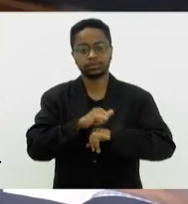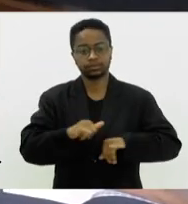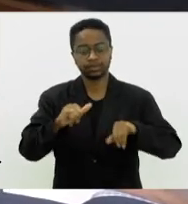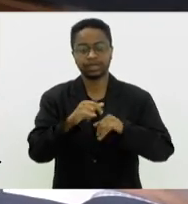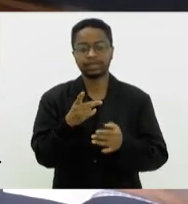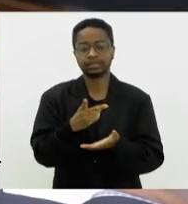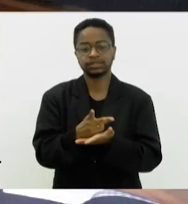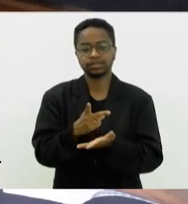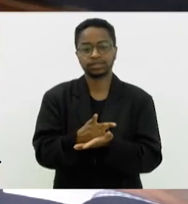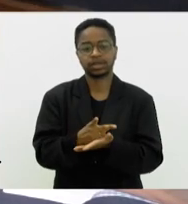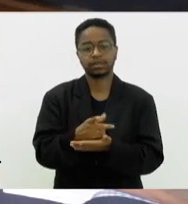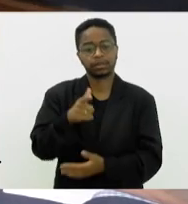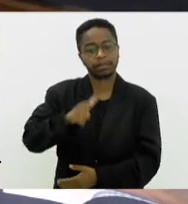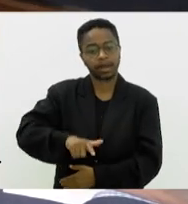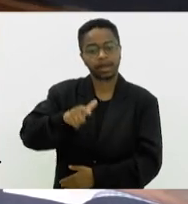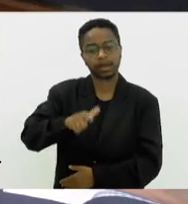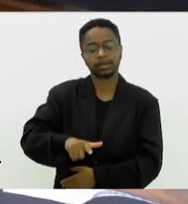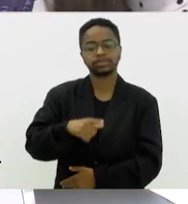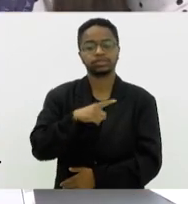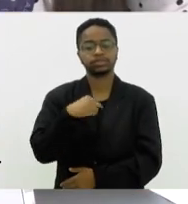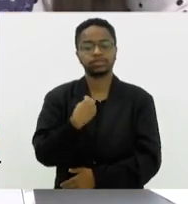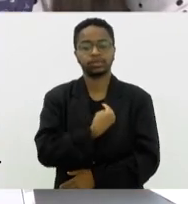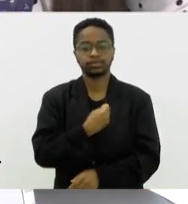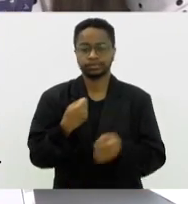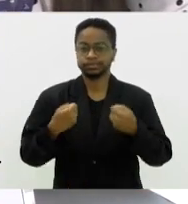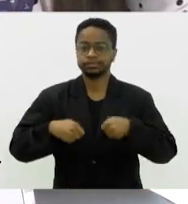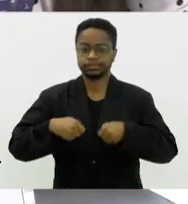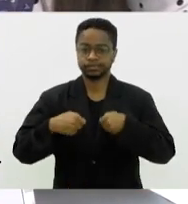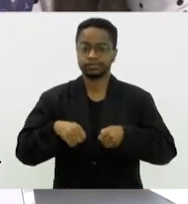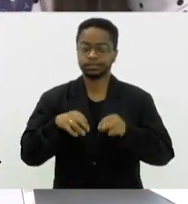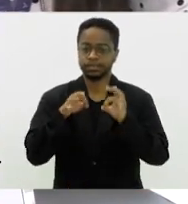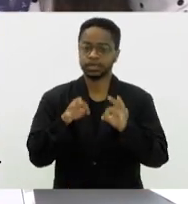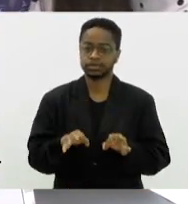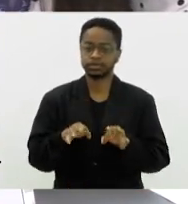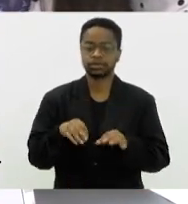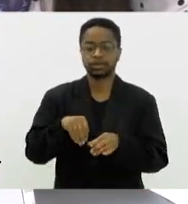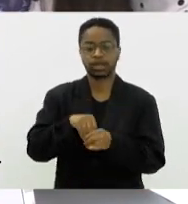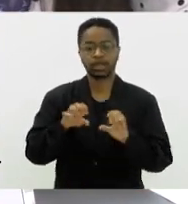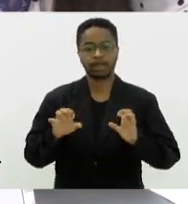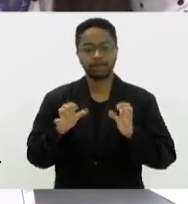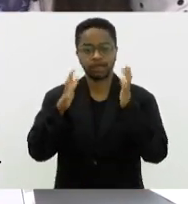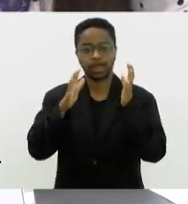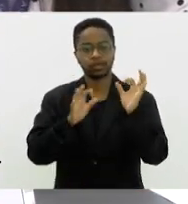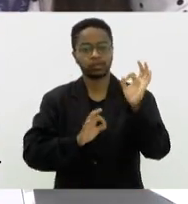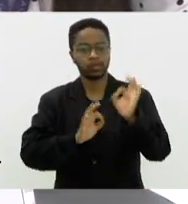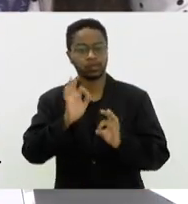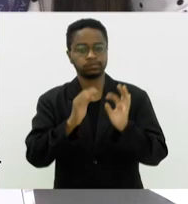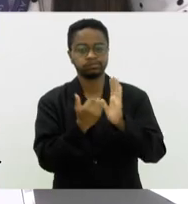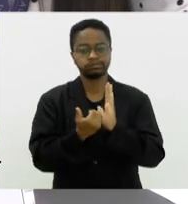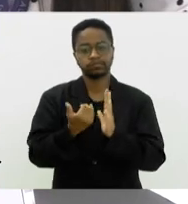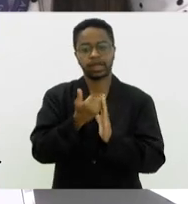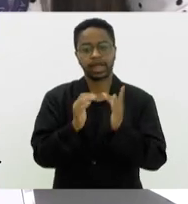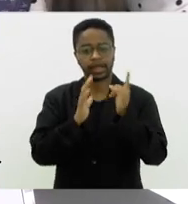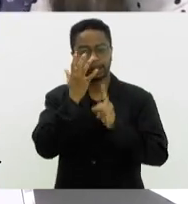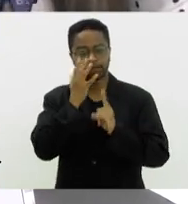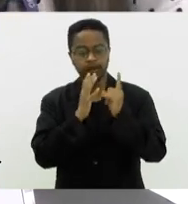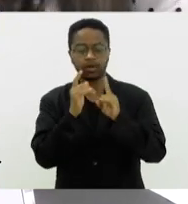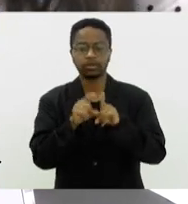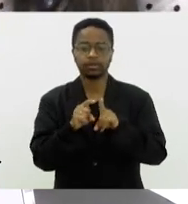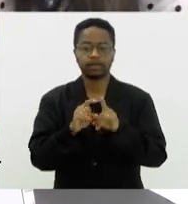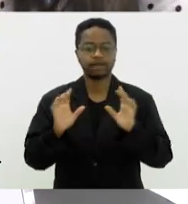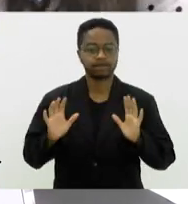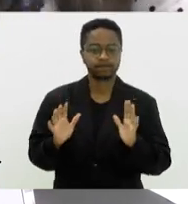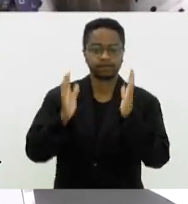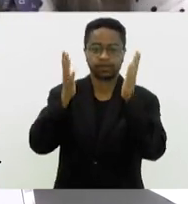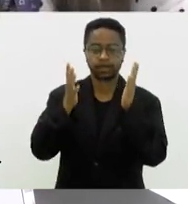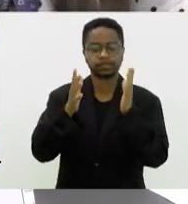temos a necessidade, né, de ter em eventos como esse, de grande porte, carnaval, enfim, que é uma festa